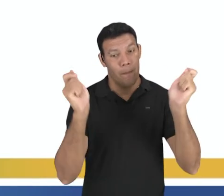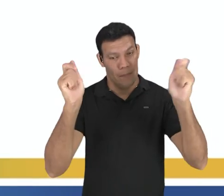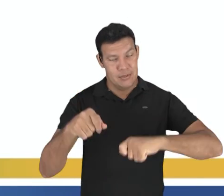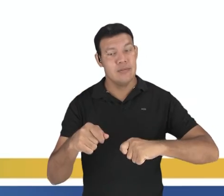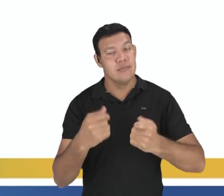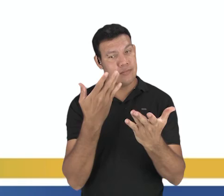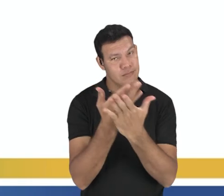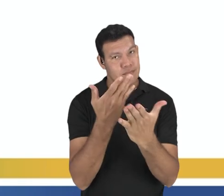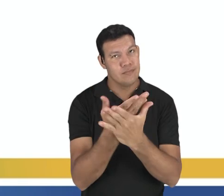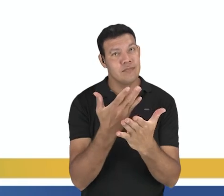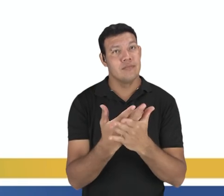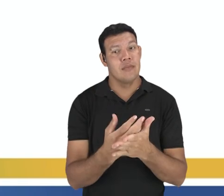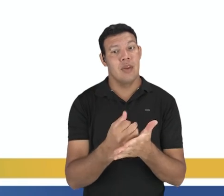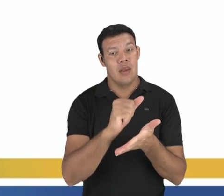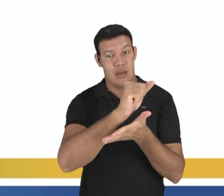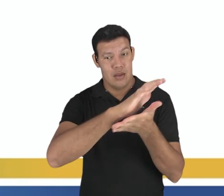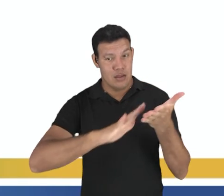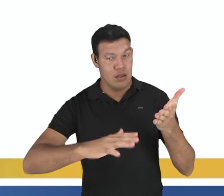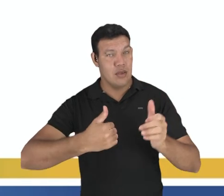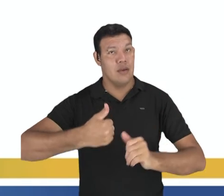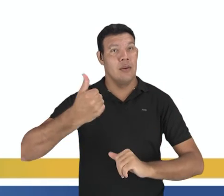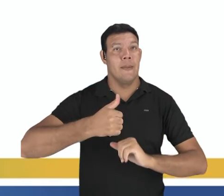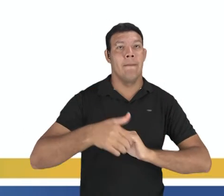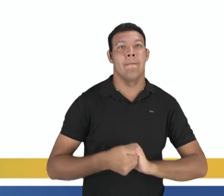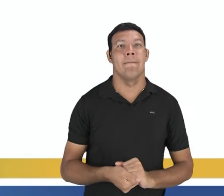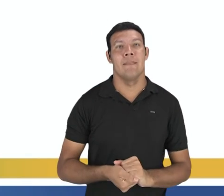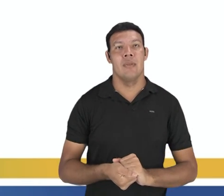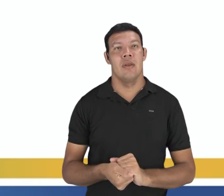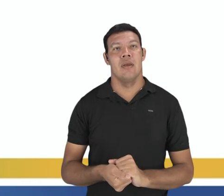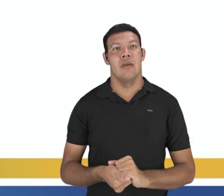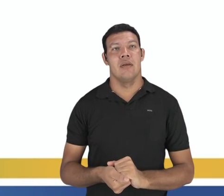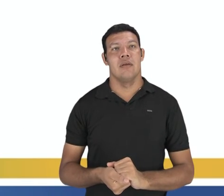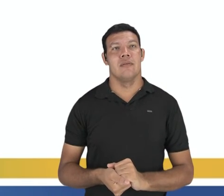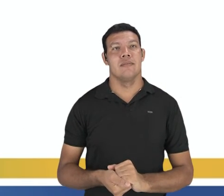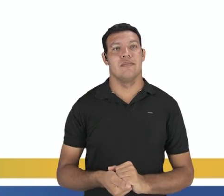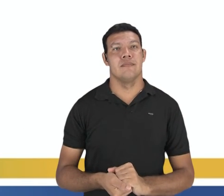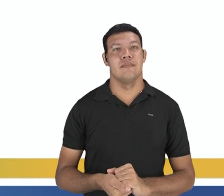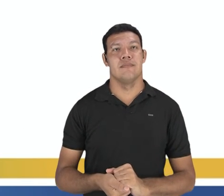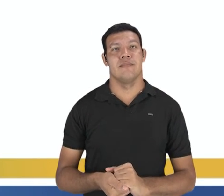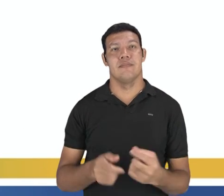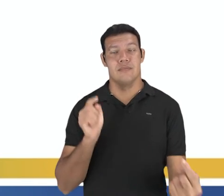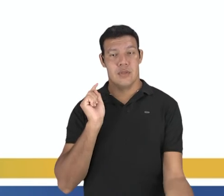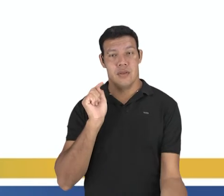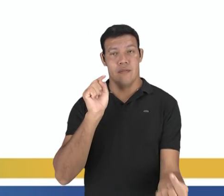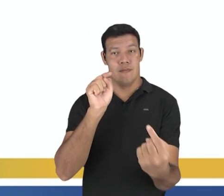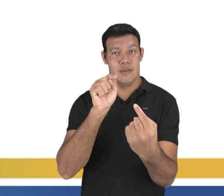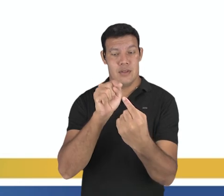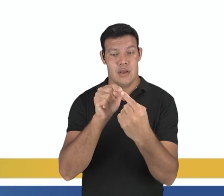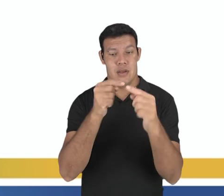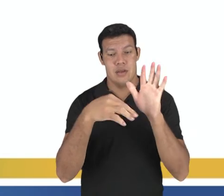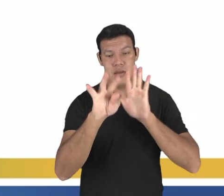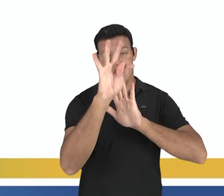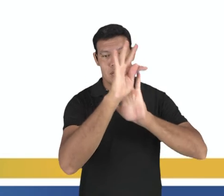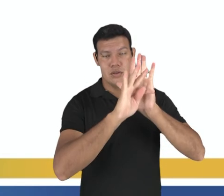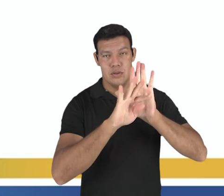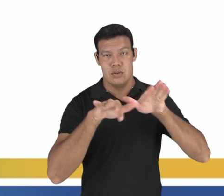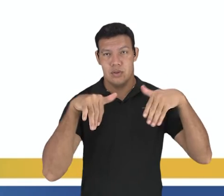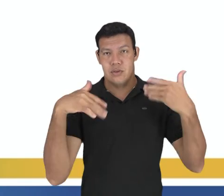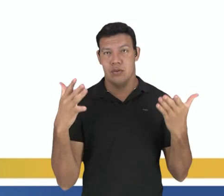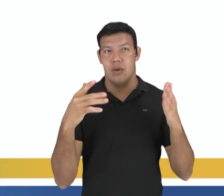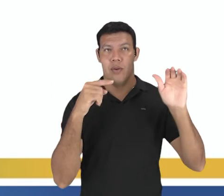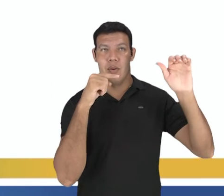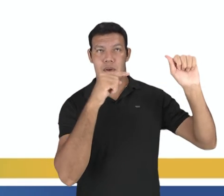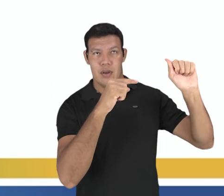trabalhar ele. Primeira questão. Qual a finalidade do texto? A.